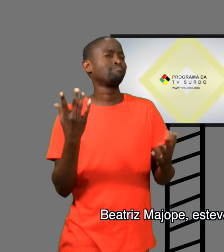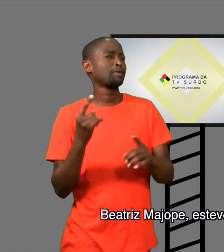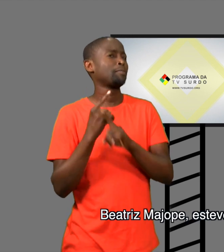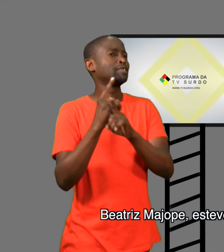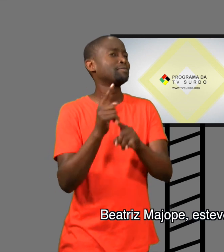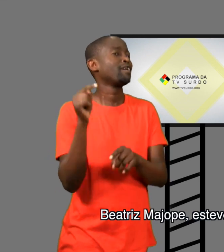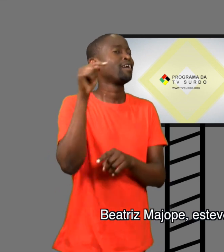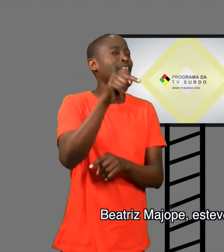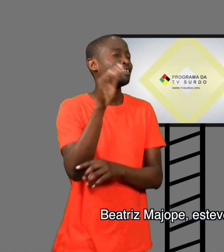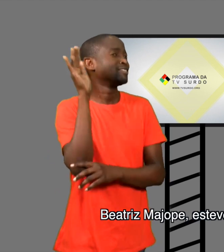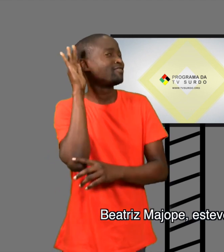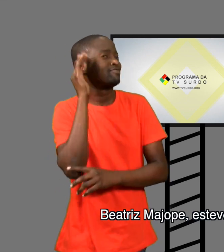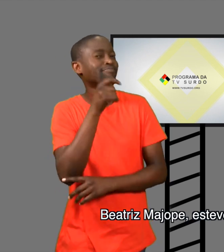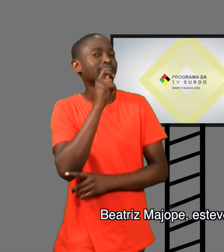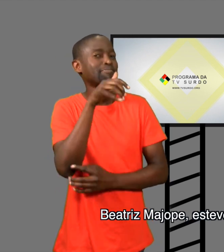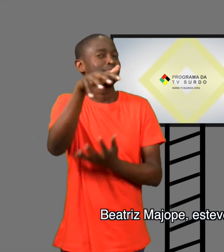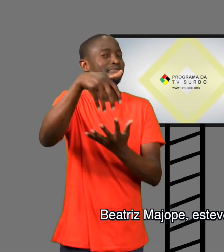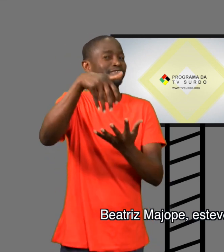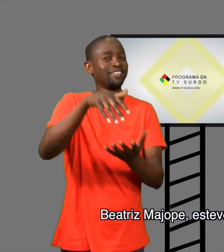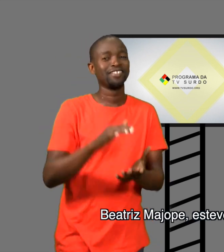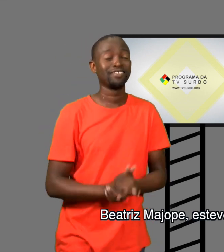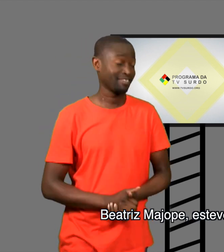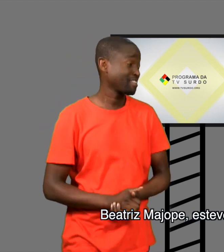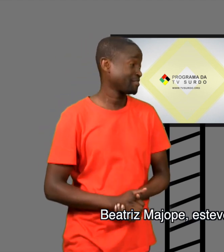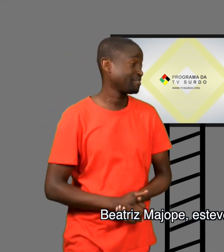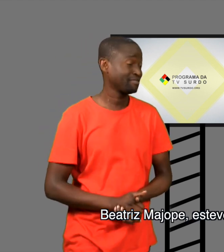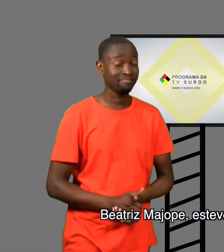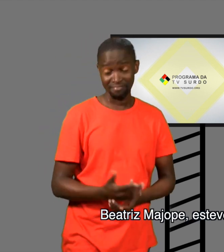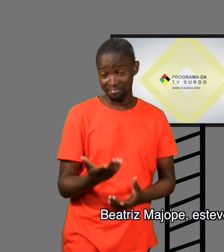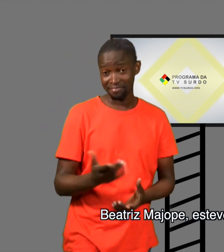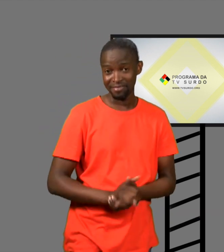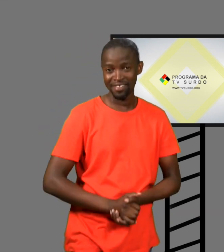Beatriz Mazope esteve no terreno.